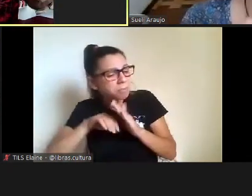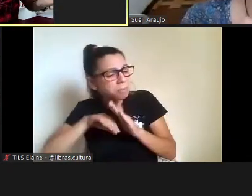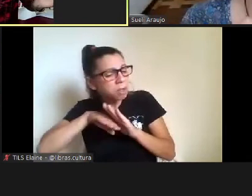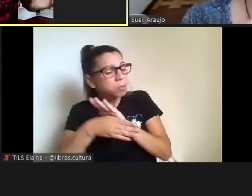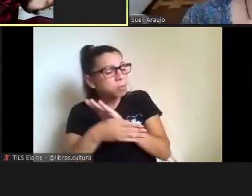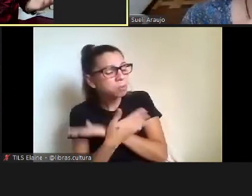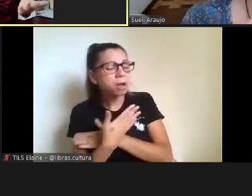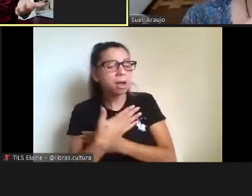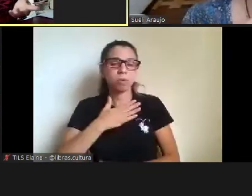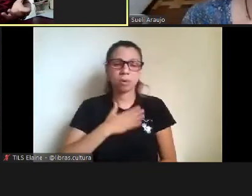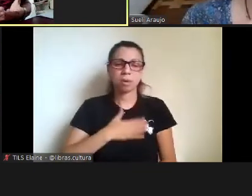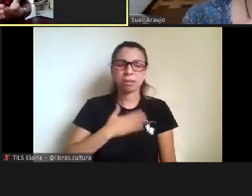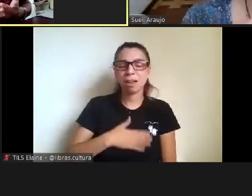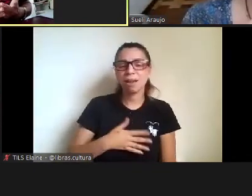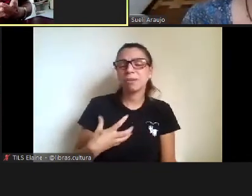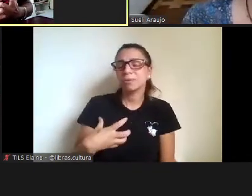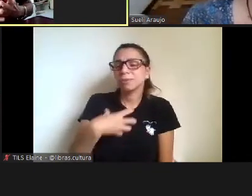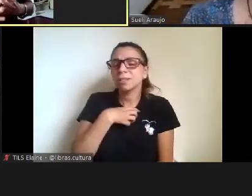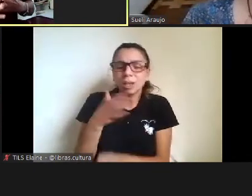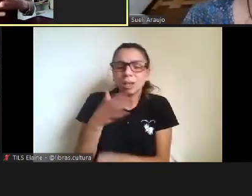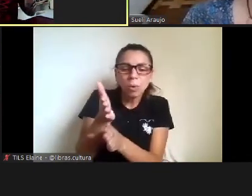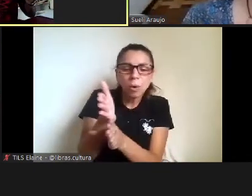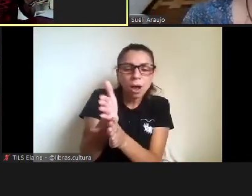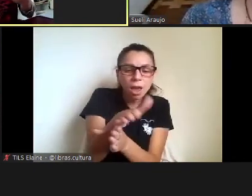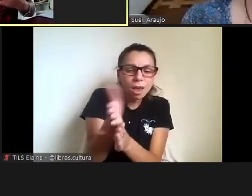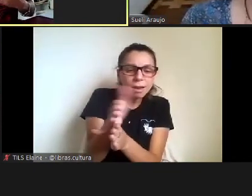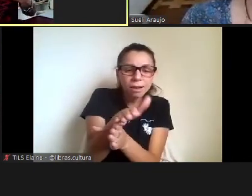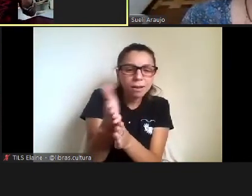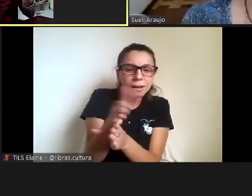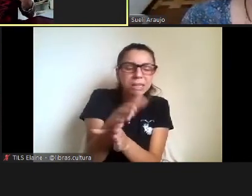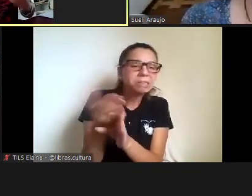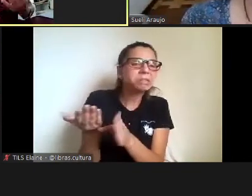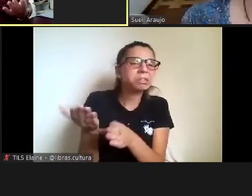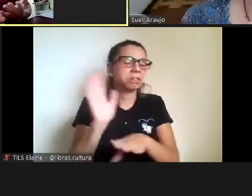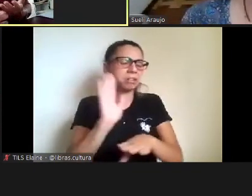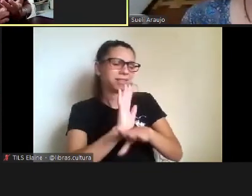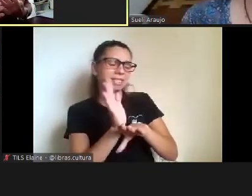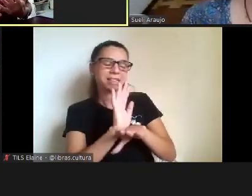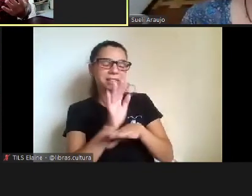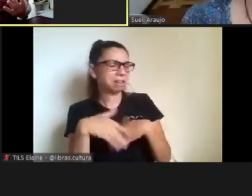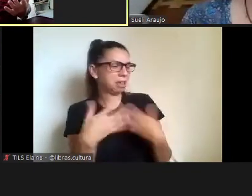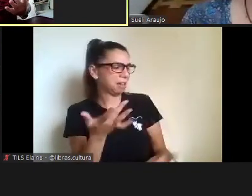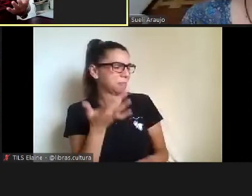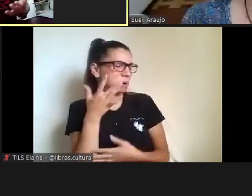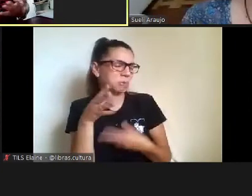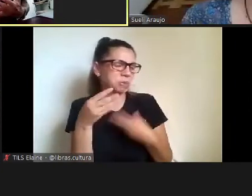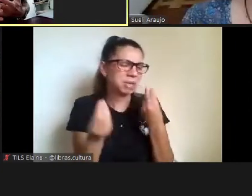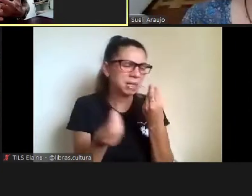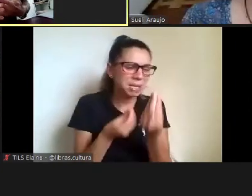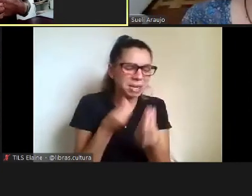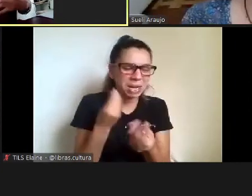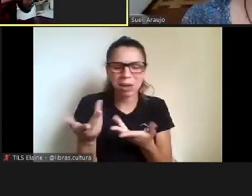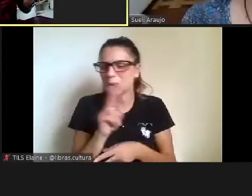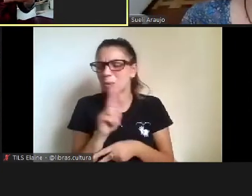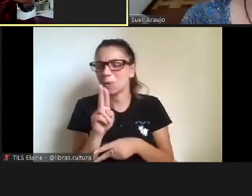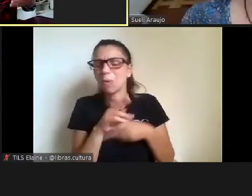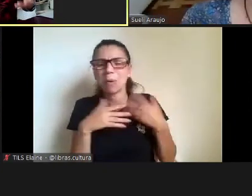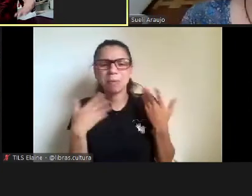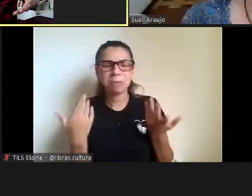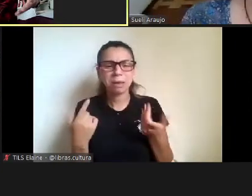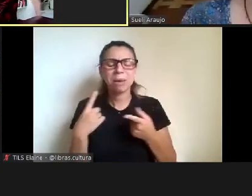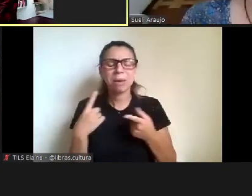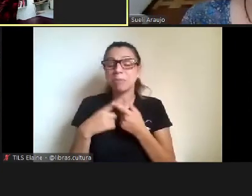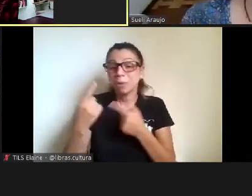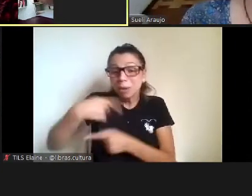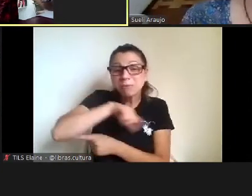É um híbrido, né? É um híbrido de cinema, de sei lá o quê, entendeu? Que a gente vai ter que